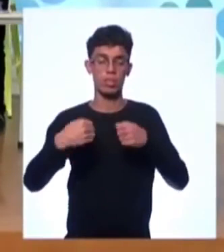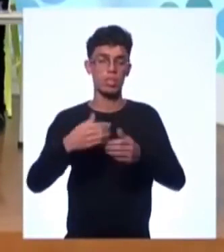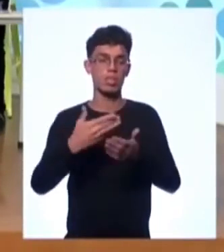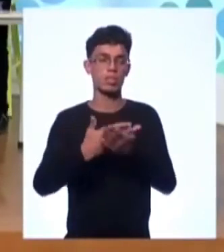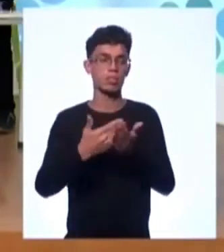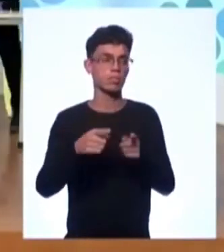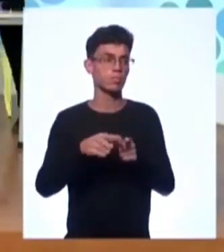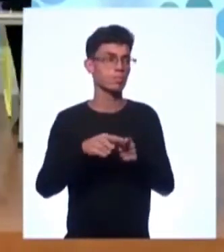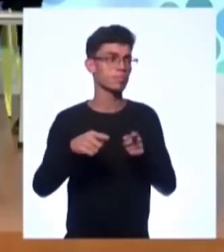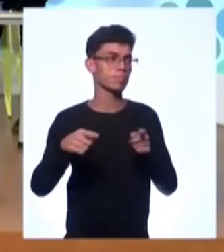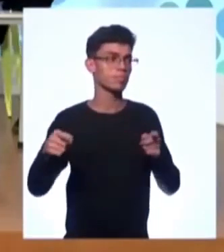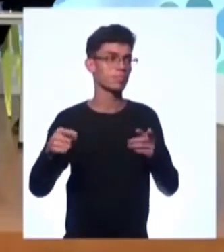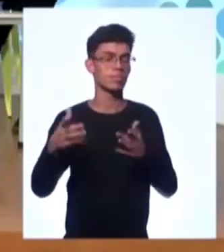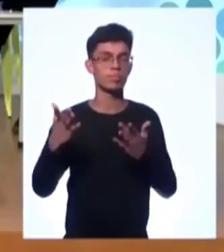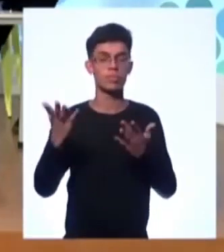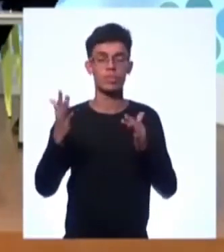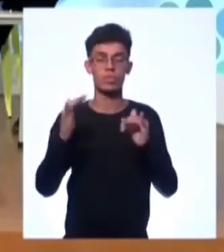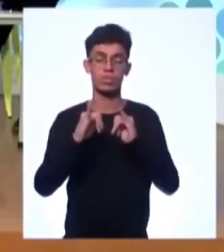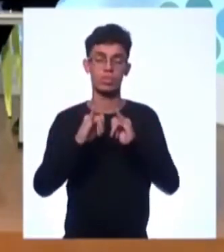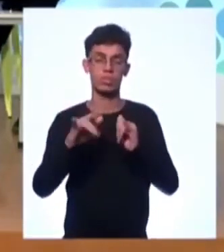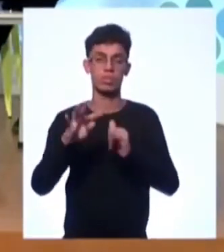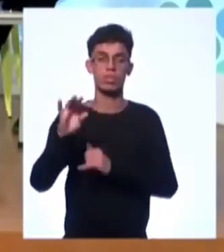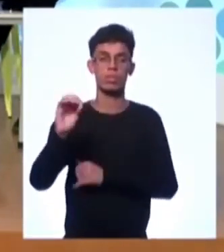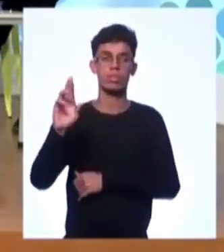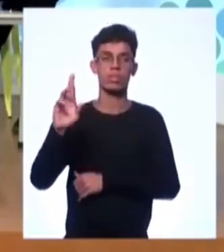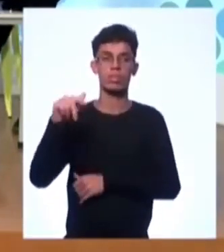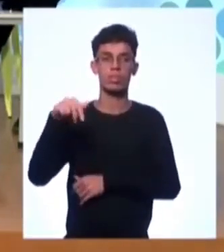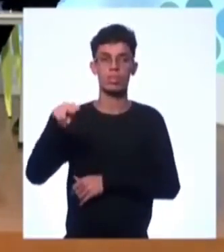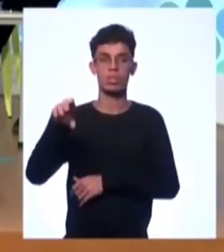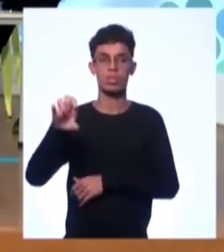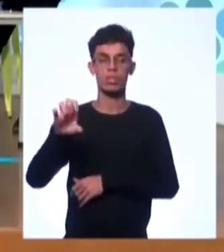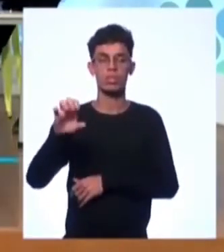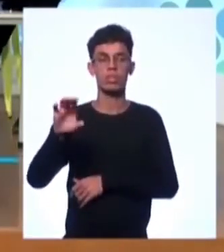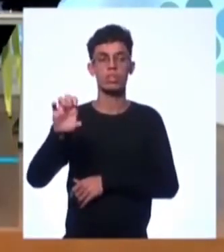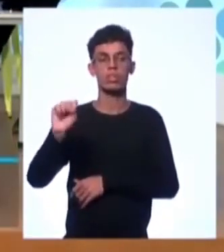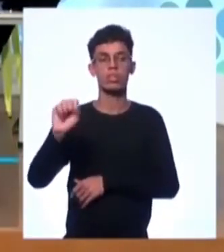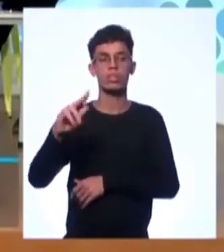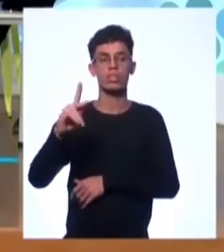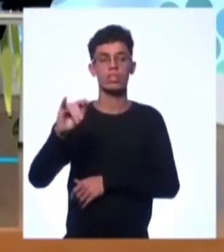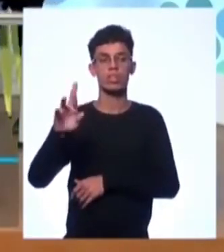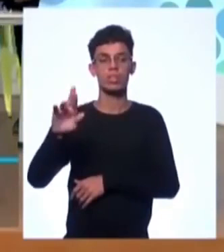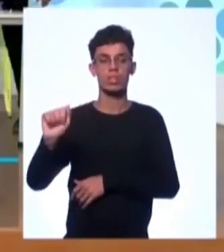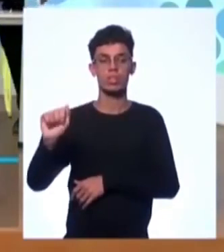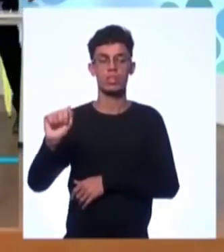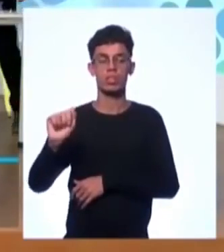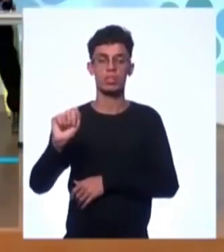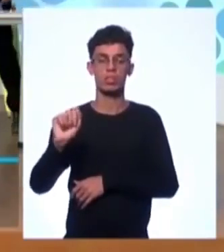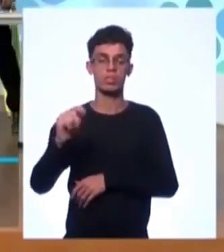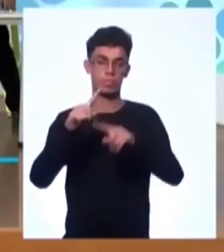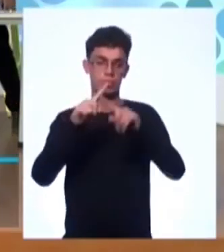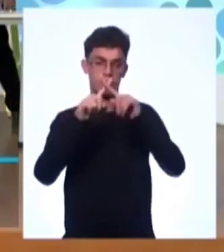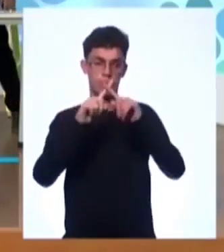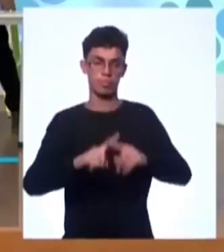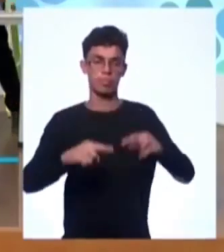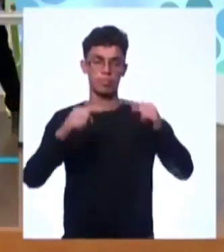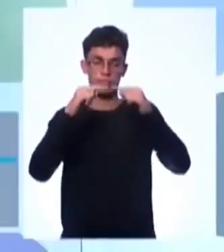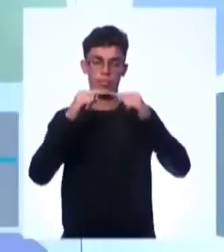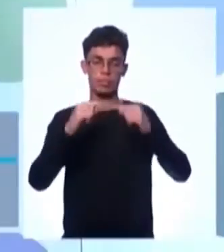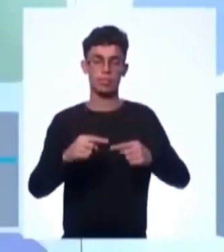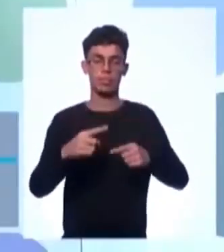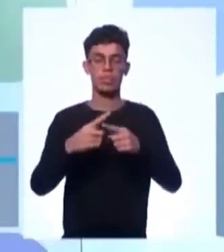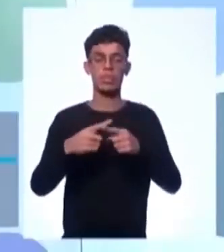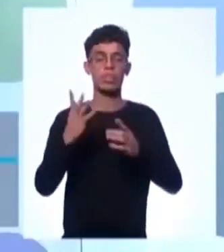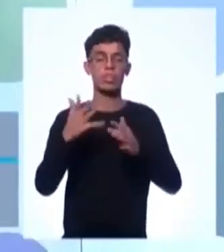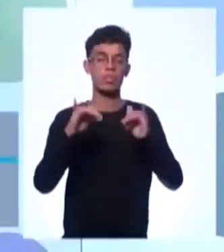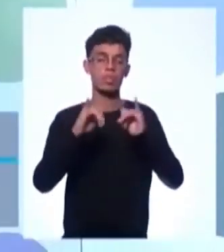né? Bom, Gil, já que vamos falar sobre torque numa espira, eu tenho uma atividade aí para desafiar os nossos estudantes, né? Legal. Relacionado aí, porque falou